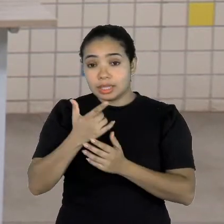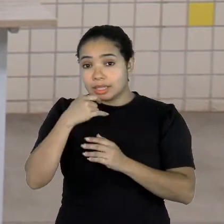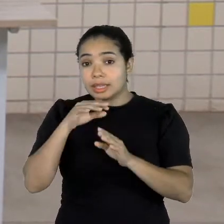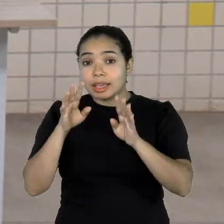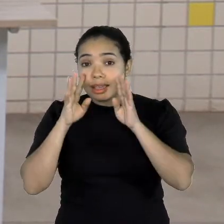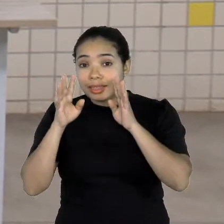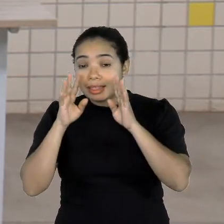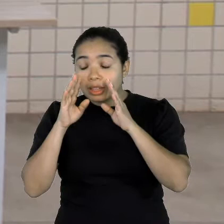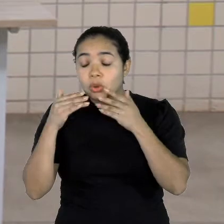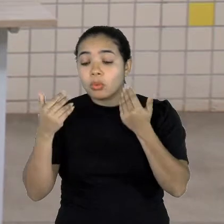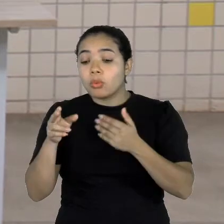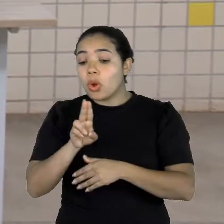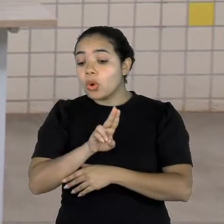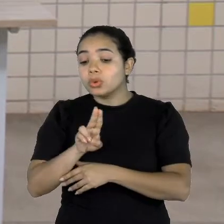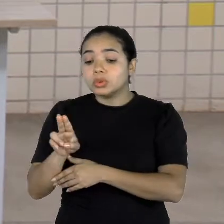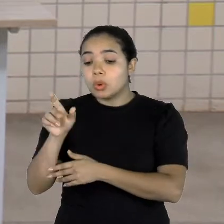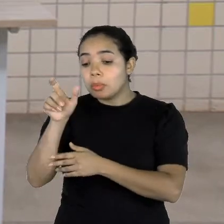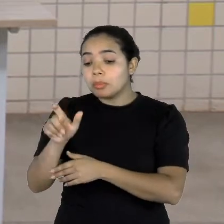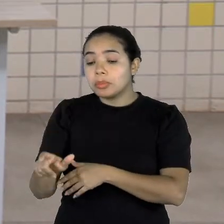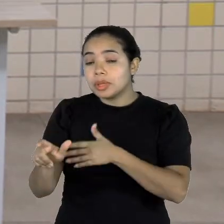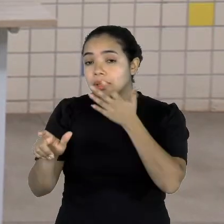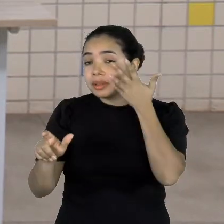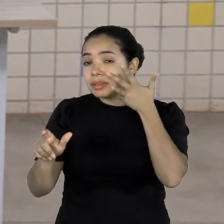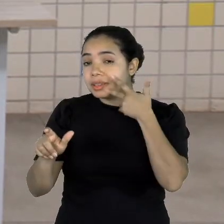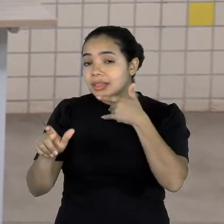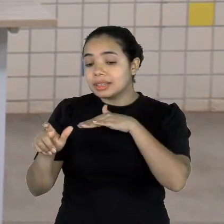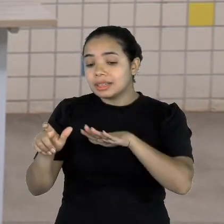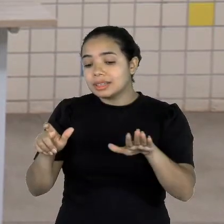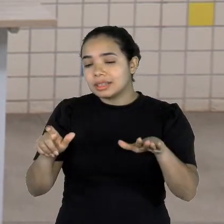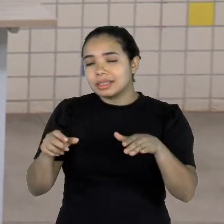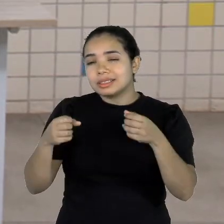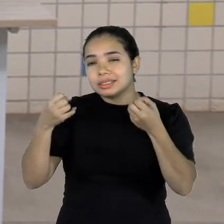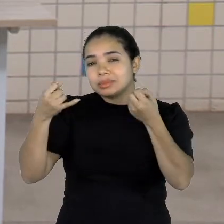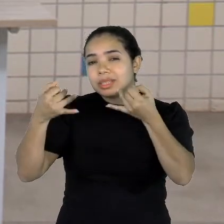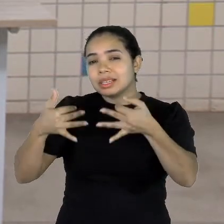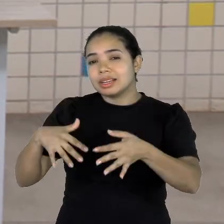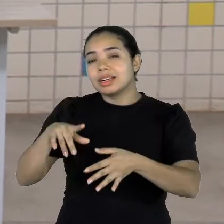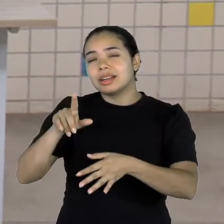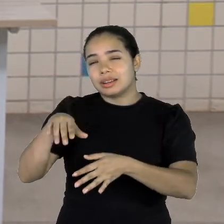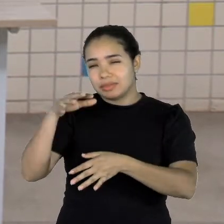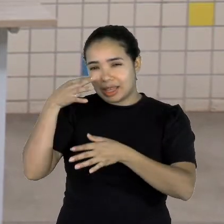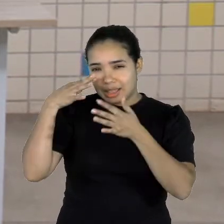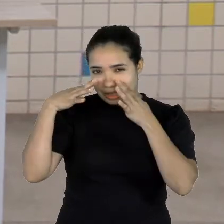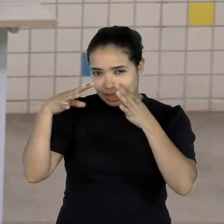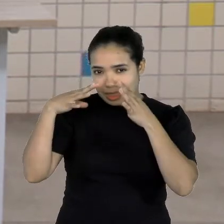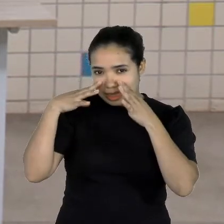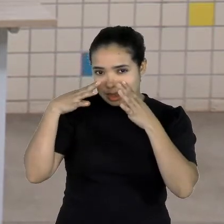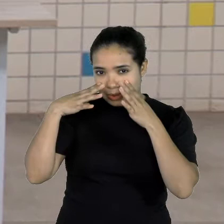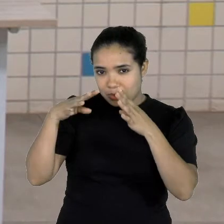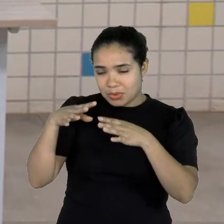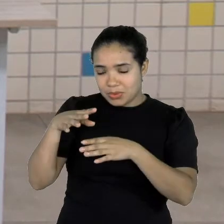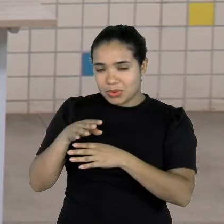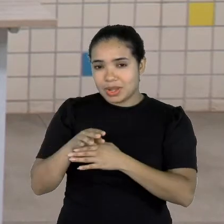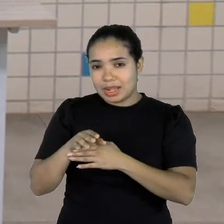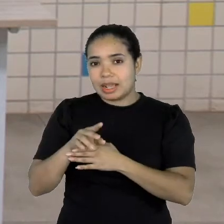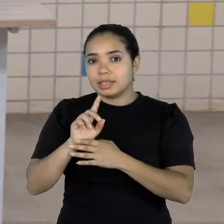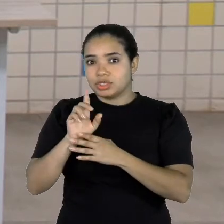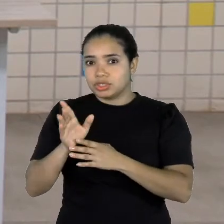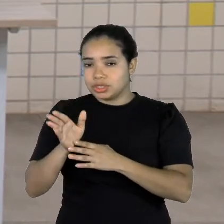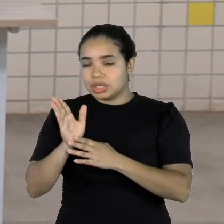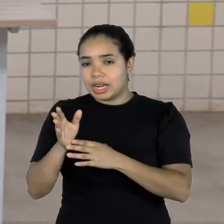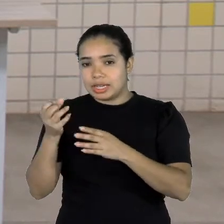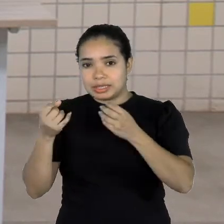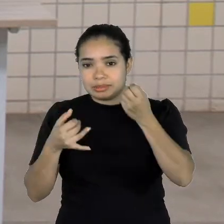era o nome do garoto do relato que nós acabamos de ler aqui? Prestar atenção? Logo no início eu falei, olha